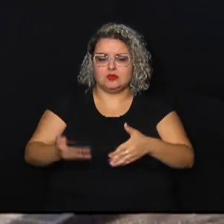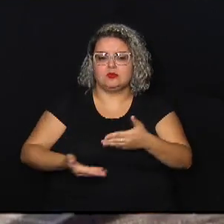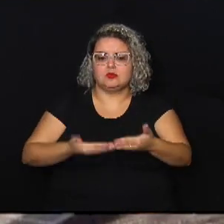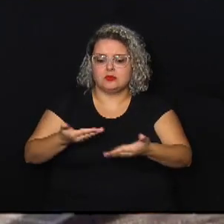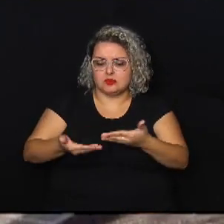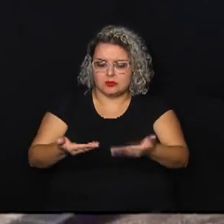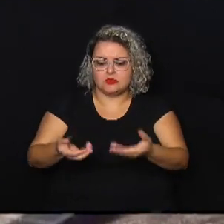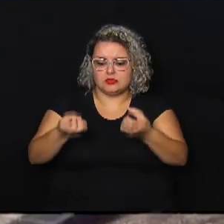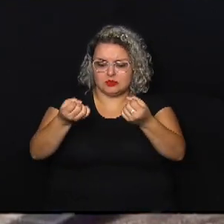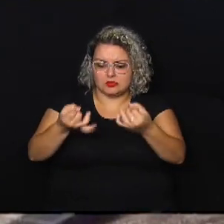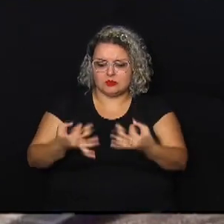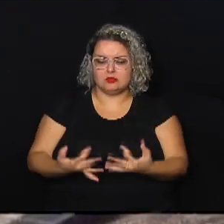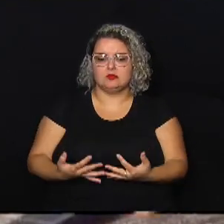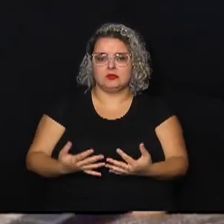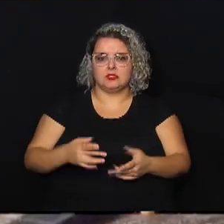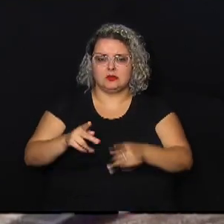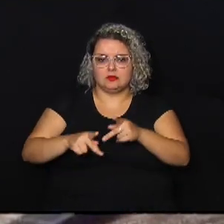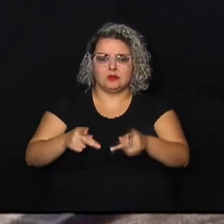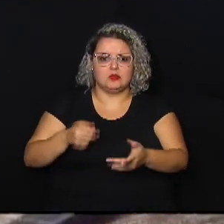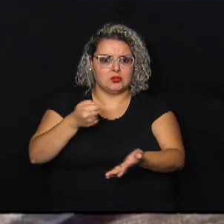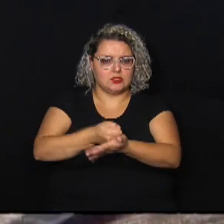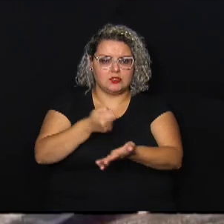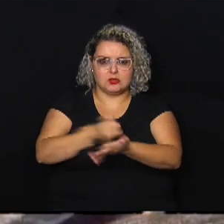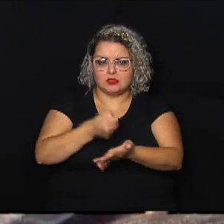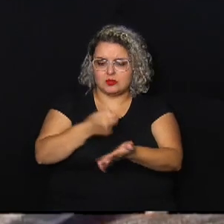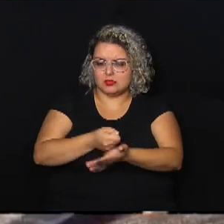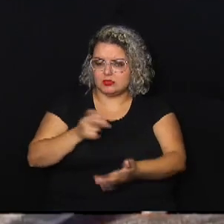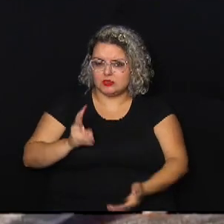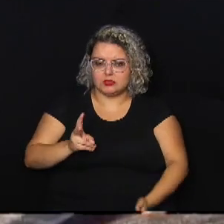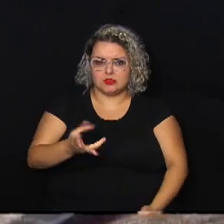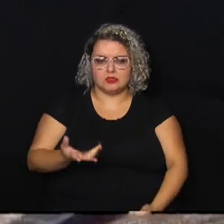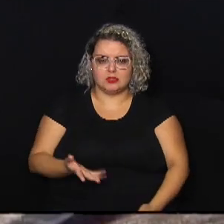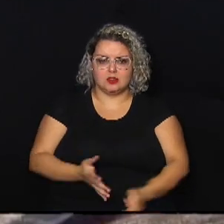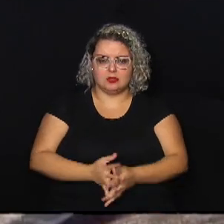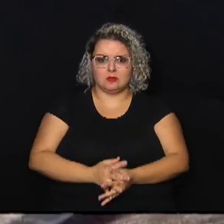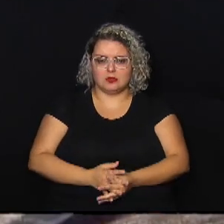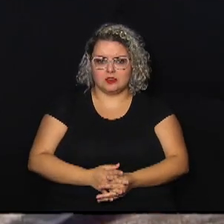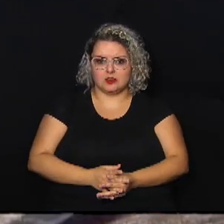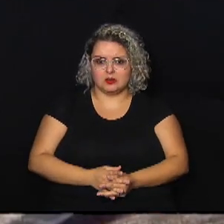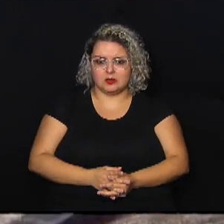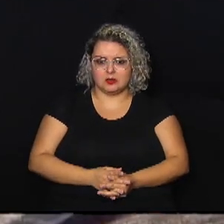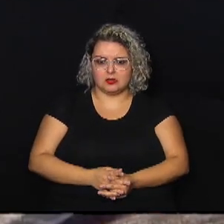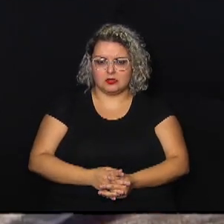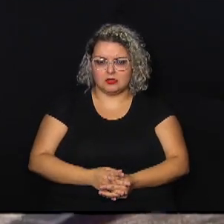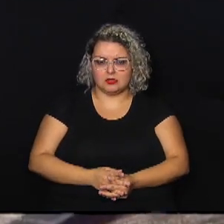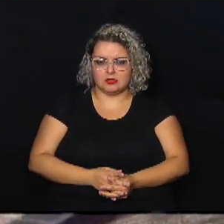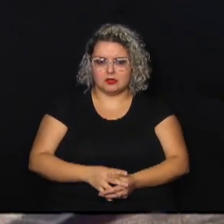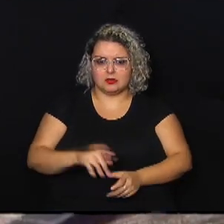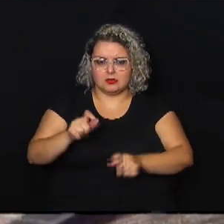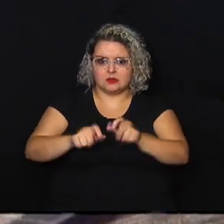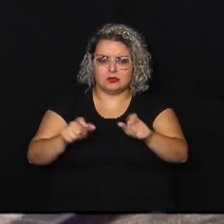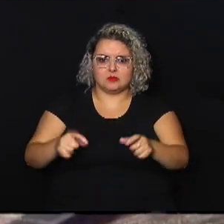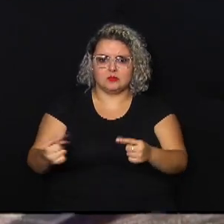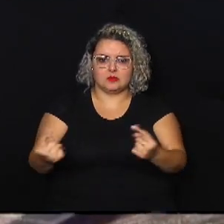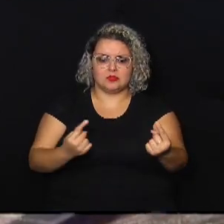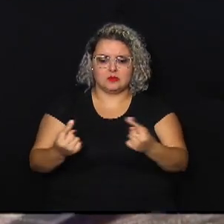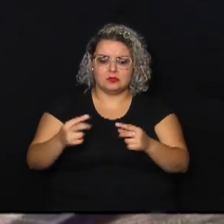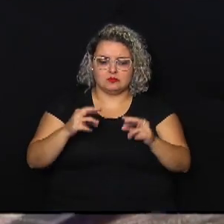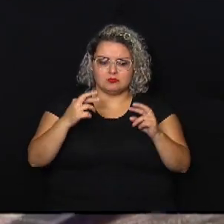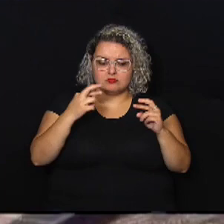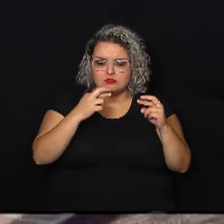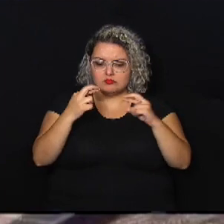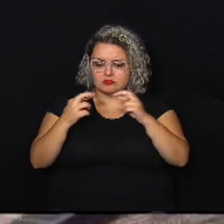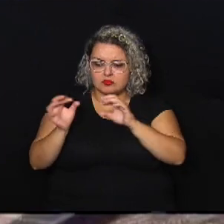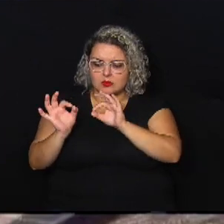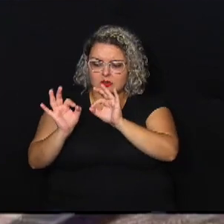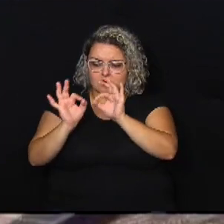esclarecimentos à população, porque nós somos cobrados o tempo todo. Muitas vezes as pessoas elas veem alguma situação e elas